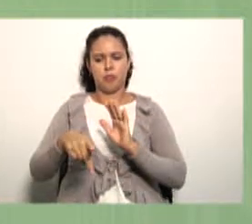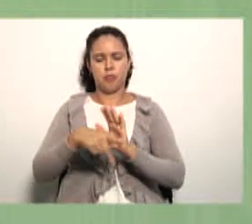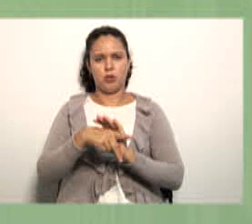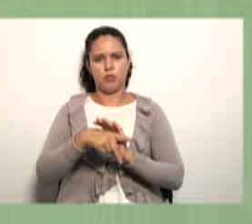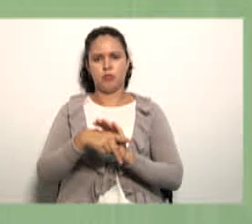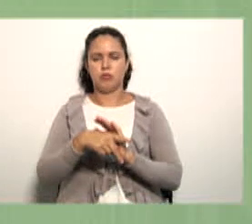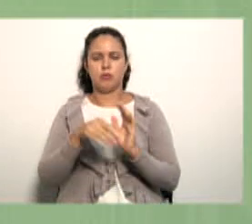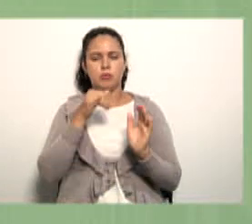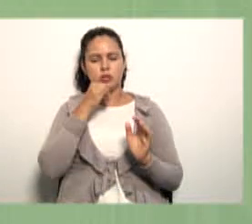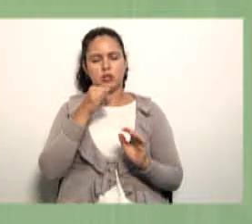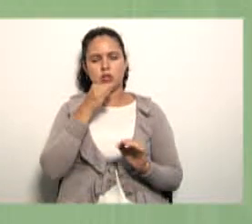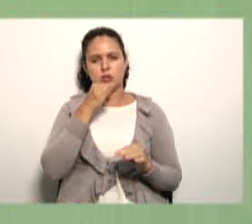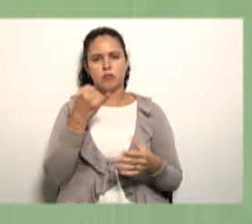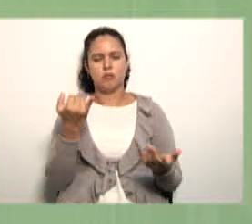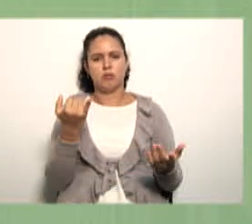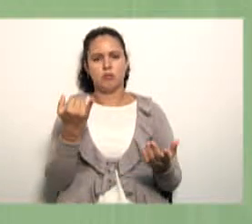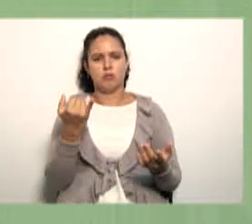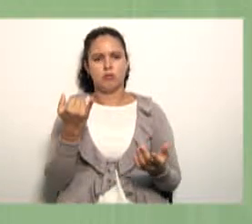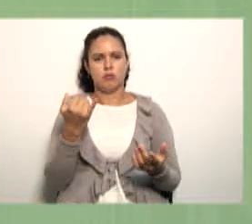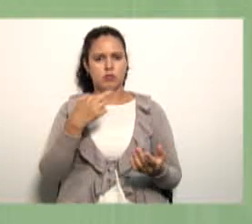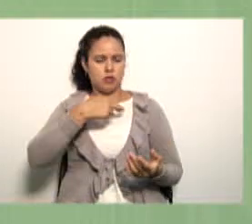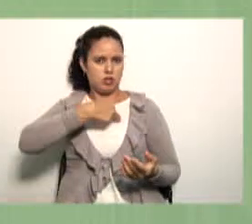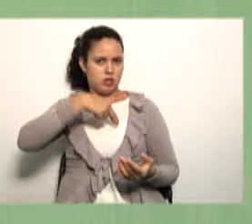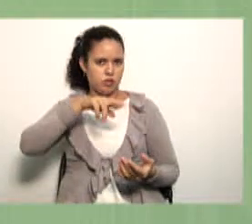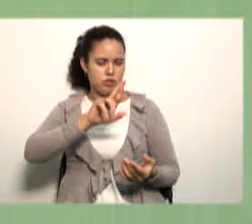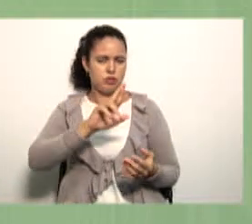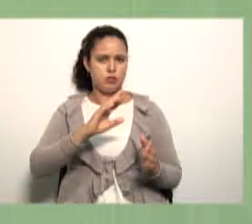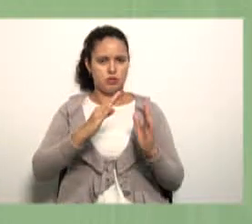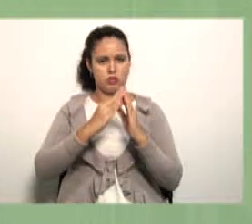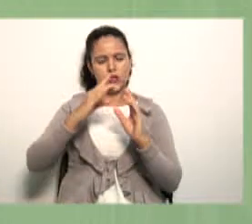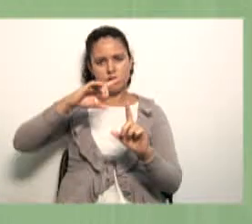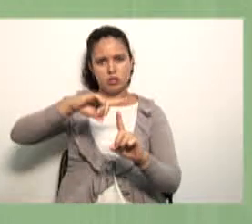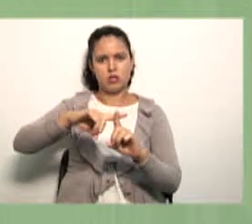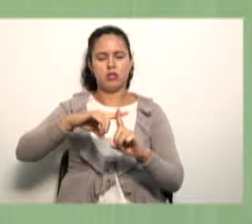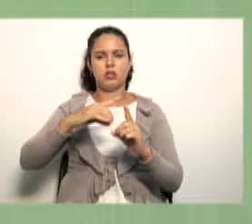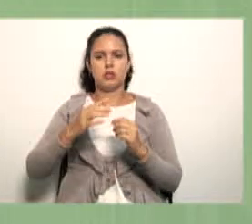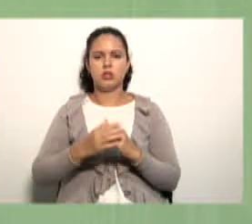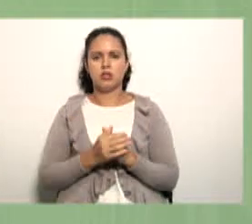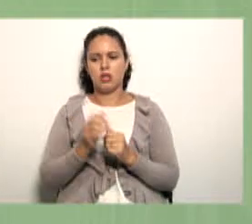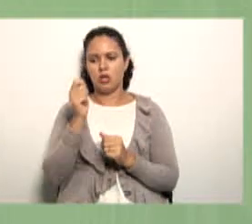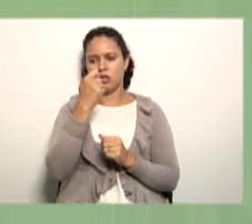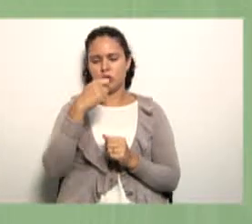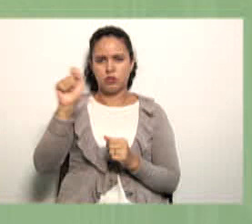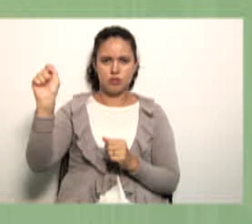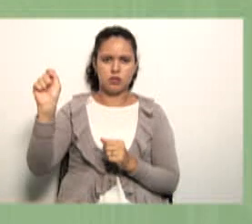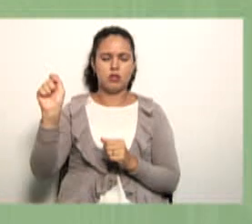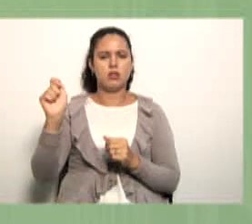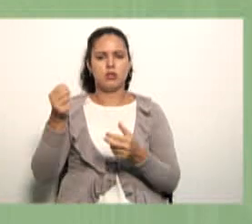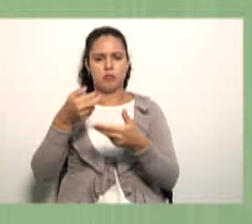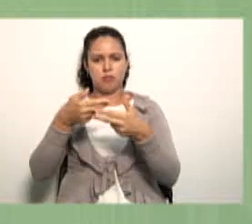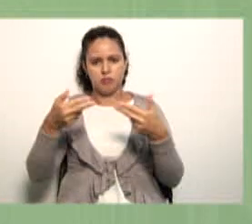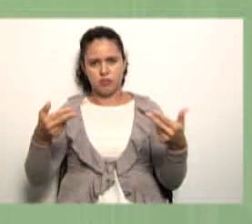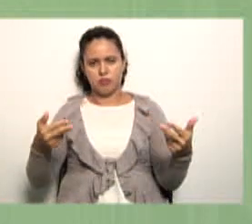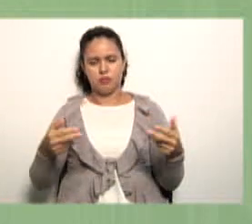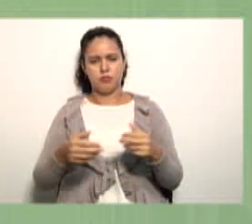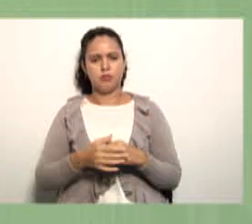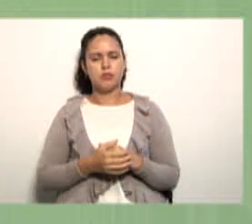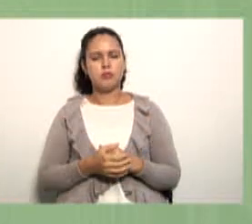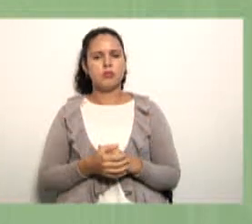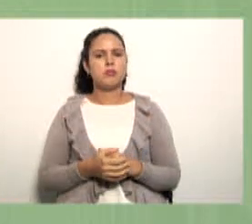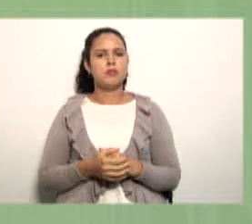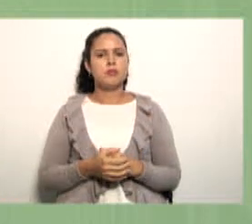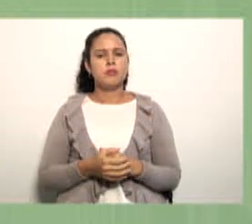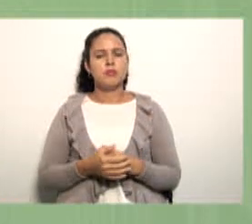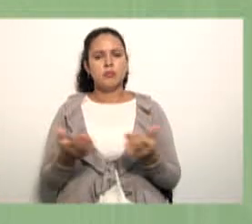igrejas, ou as ONGs, ou todas as formas de organização, todas as formas de sociedades que a gente tem, que não são empresas, né? Então, nós